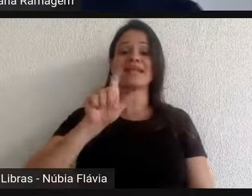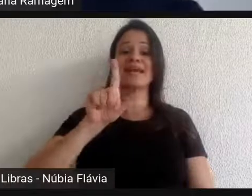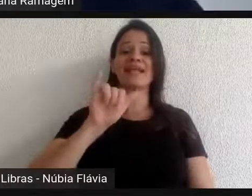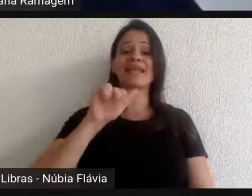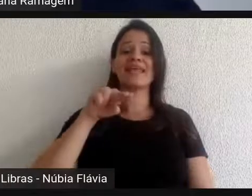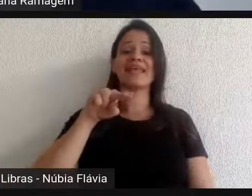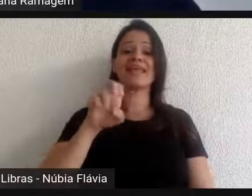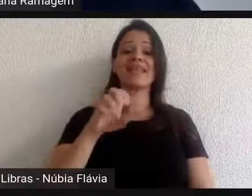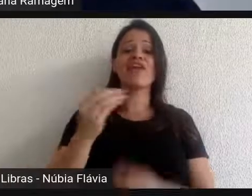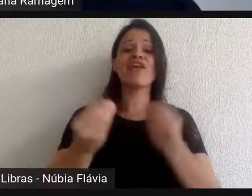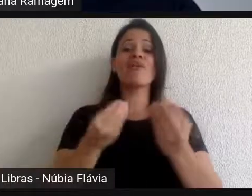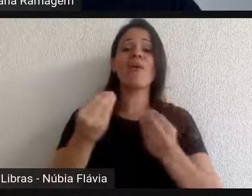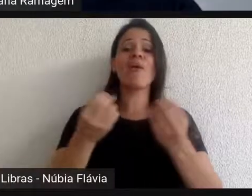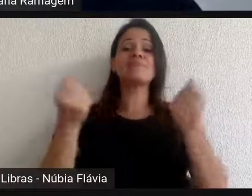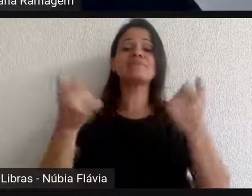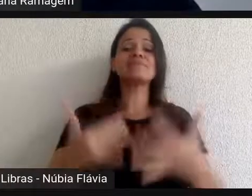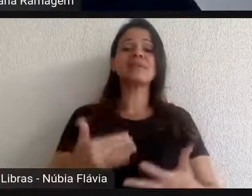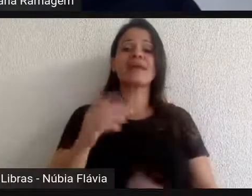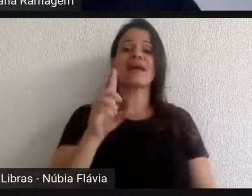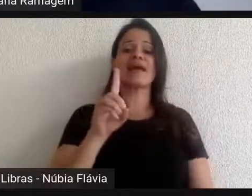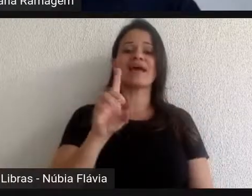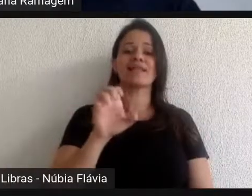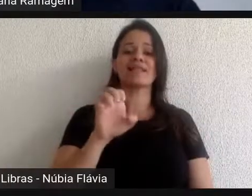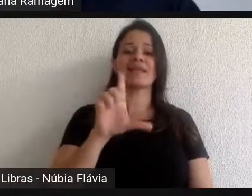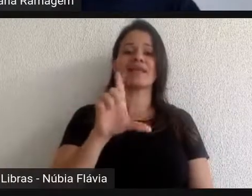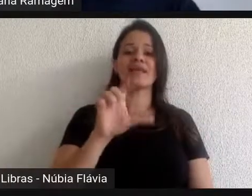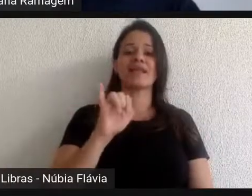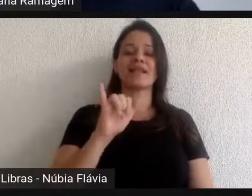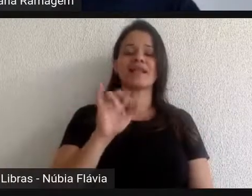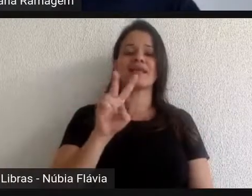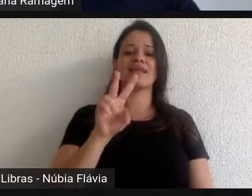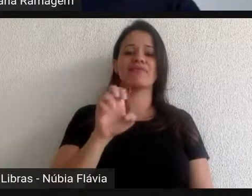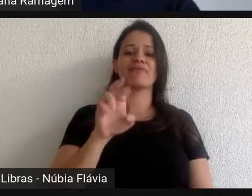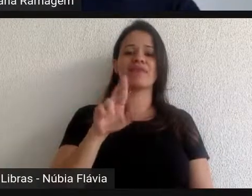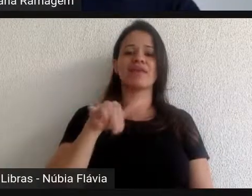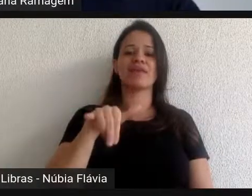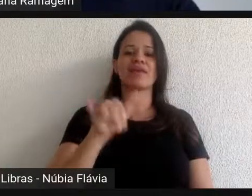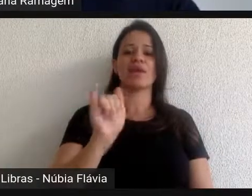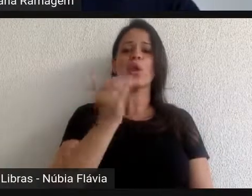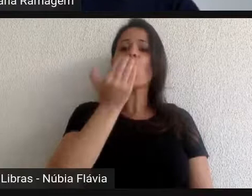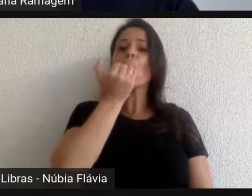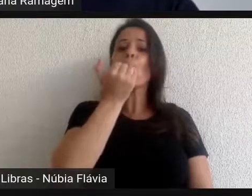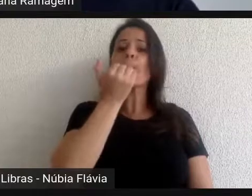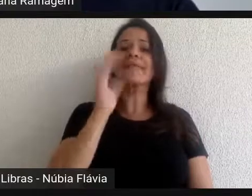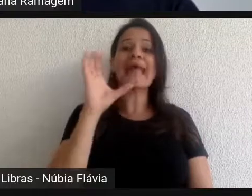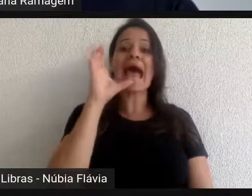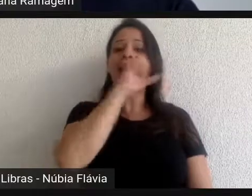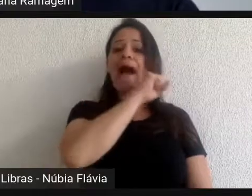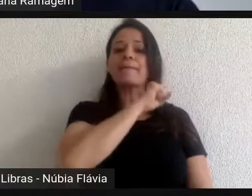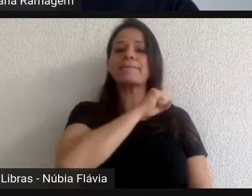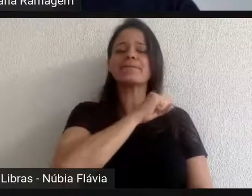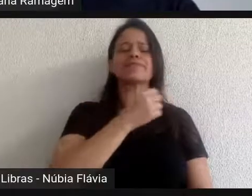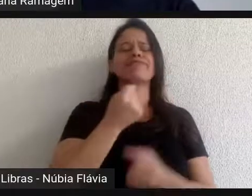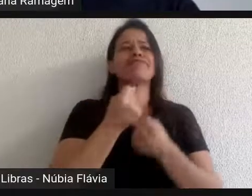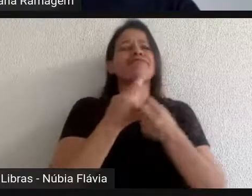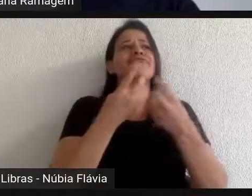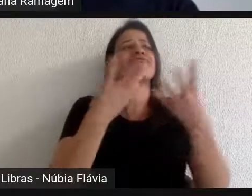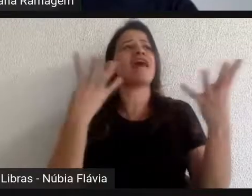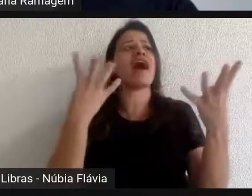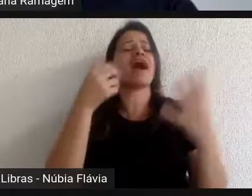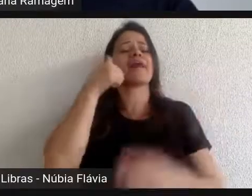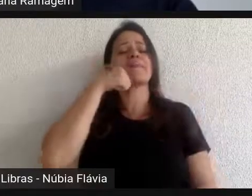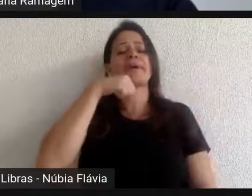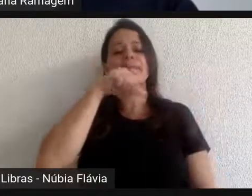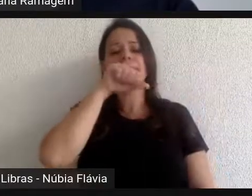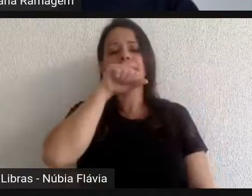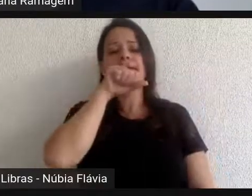delivery, né? Como eu falei, existem várias famílias, várias mães e pais que estão trabalhando